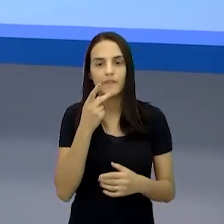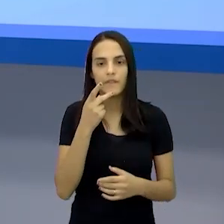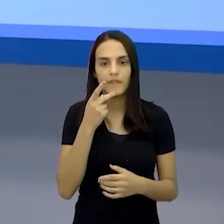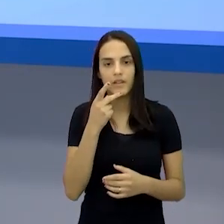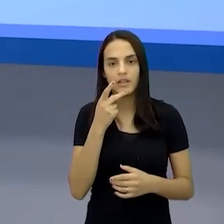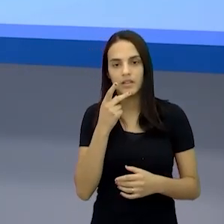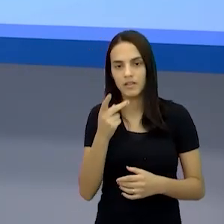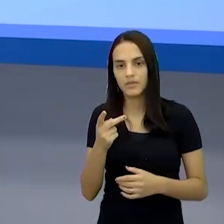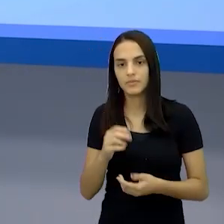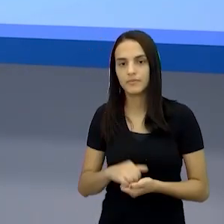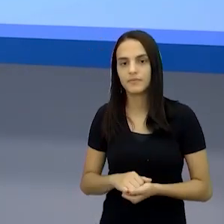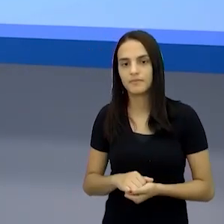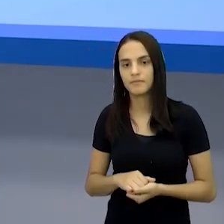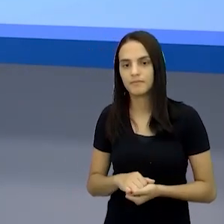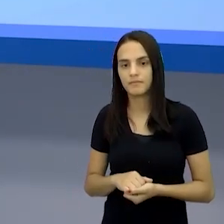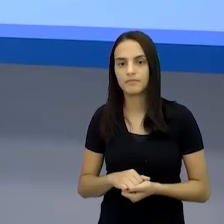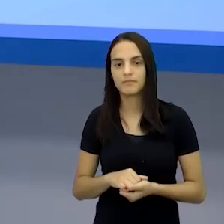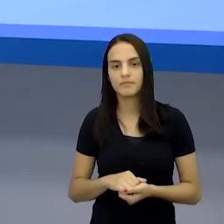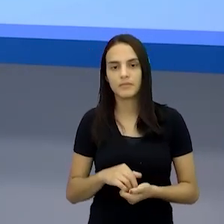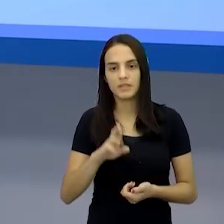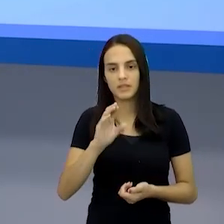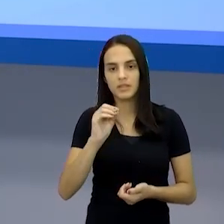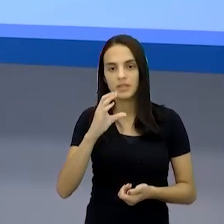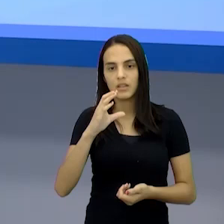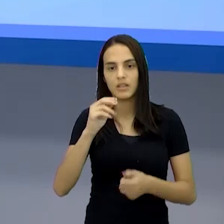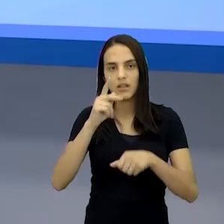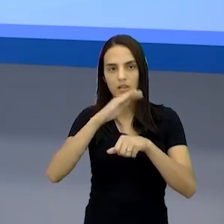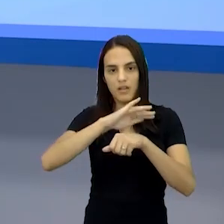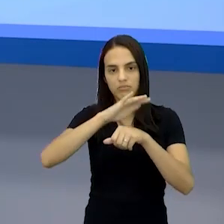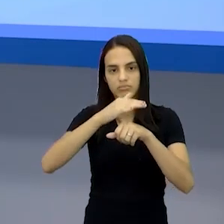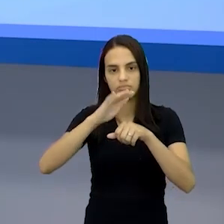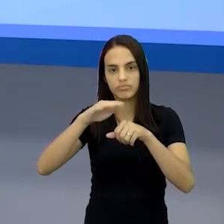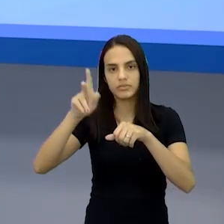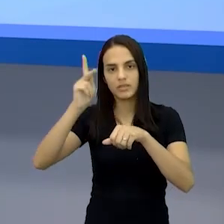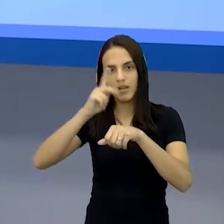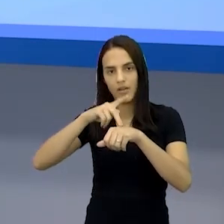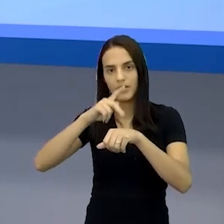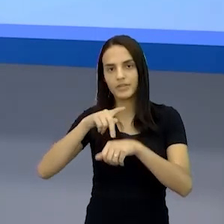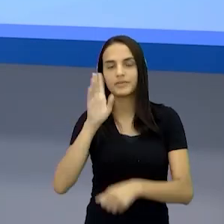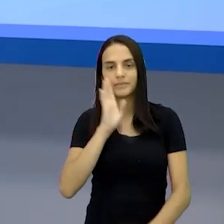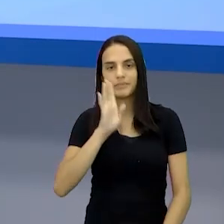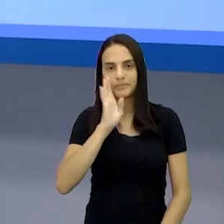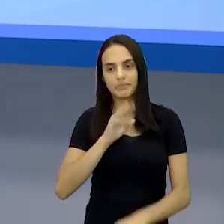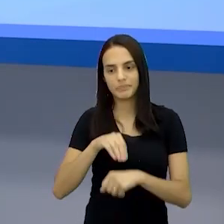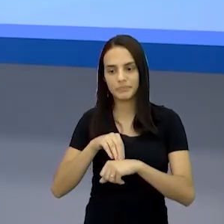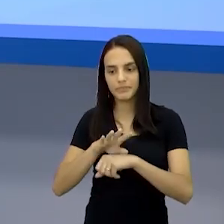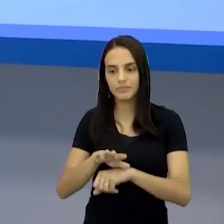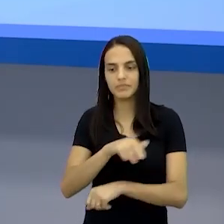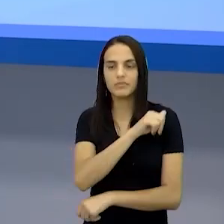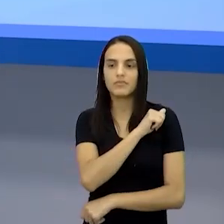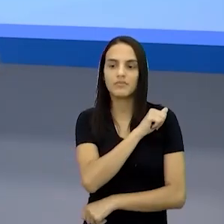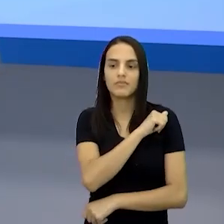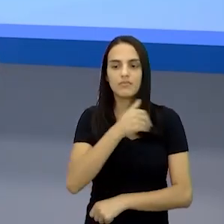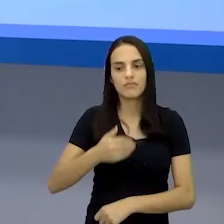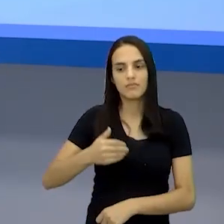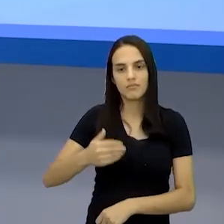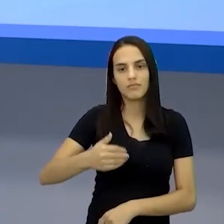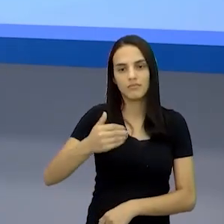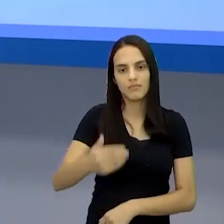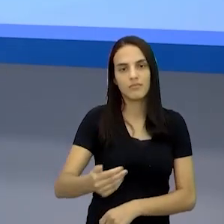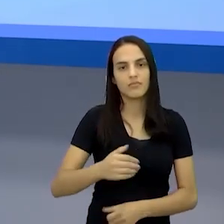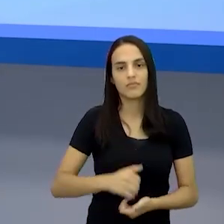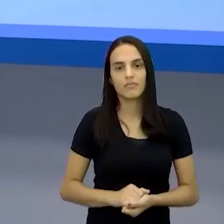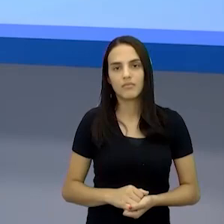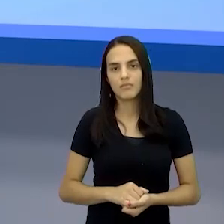né, uma visualização da rocha. Então é legal, né, a gente passar isso, né, como sugestão aí para os alunos, né, no decorrer aí das